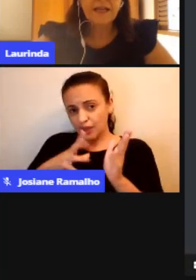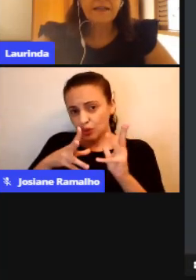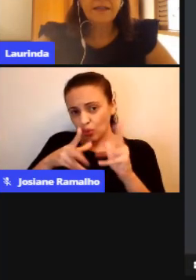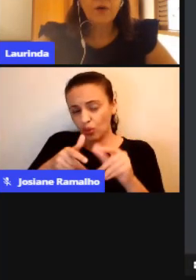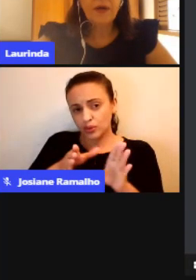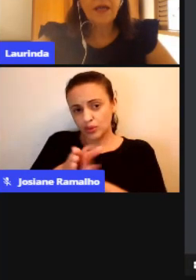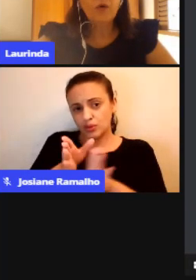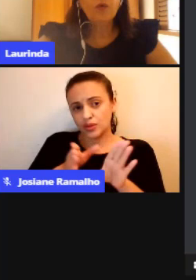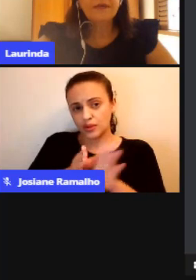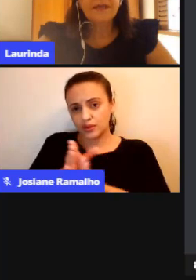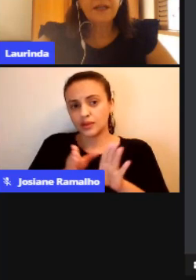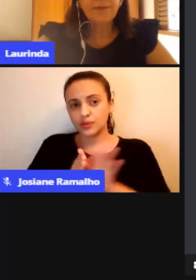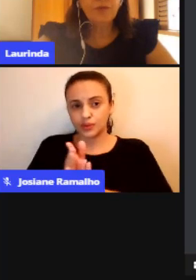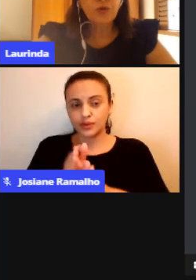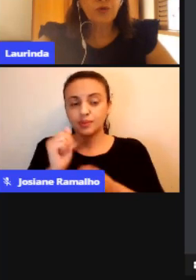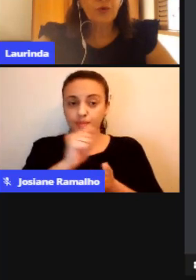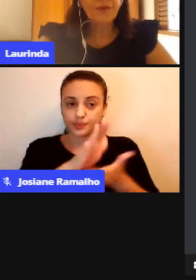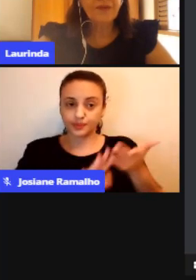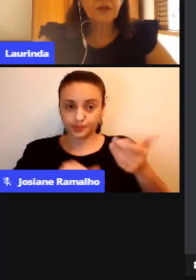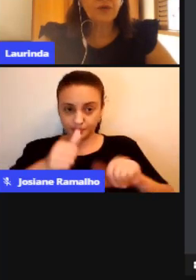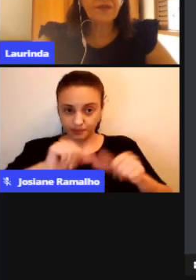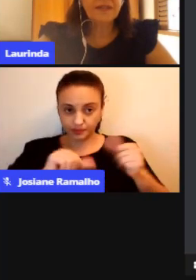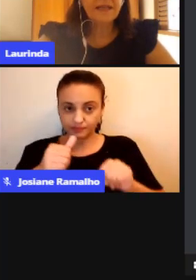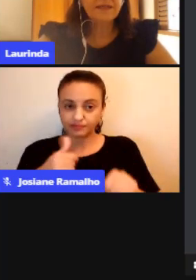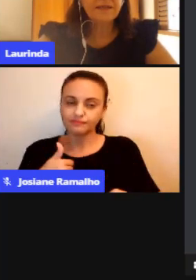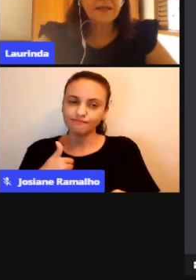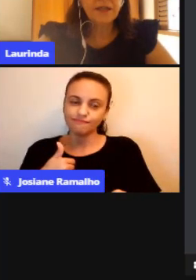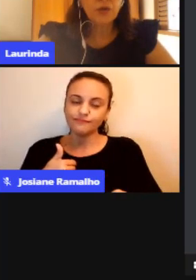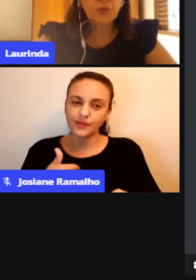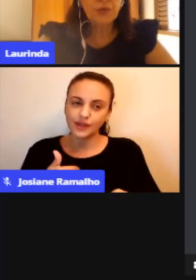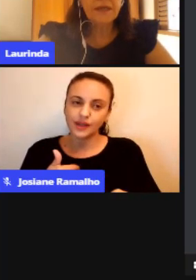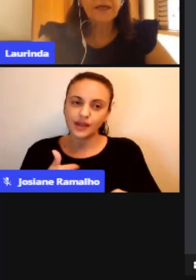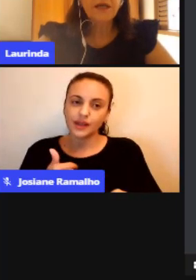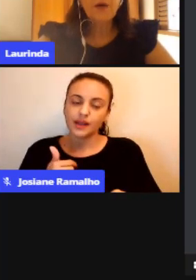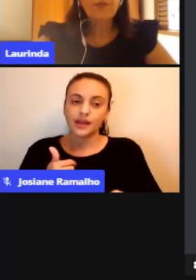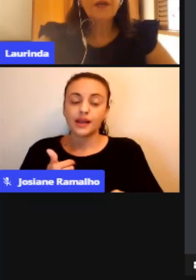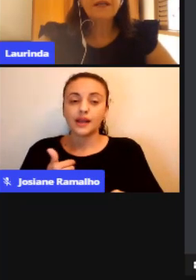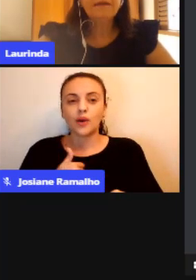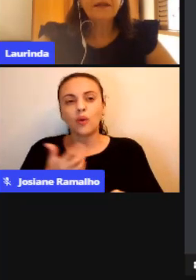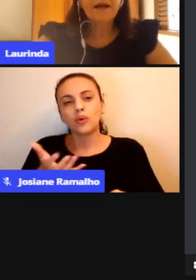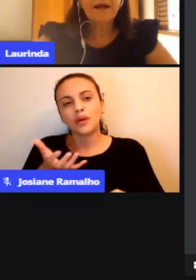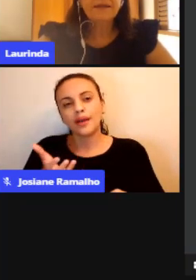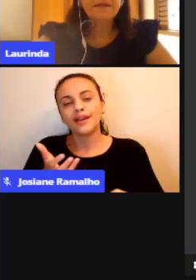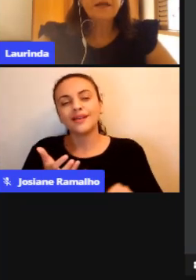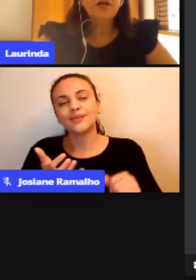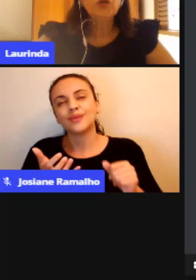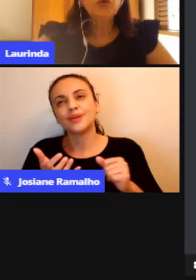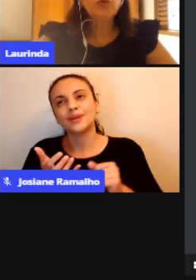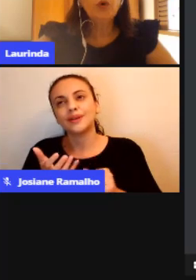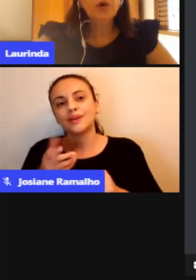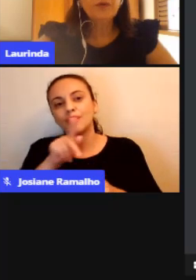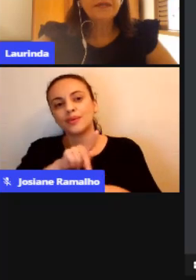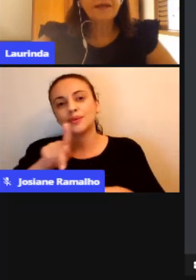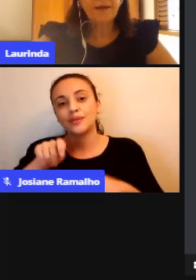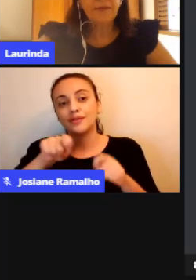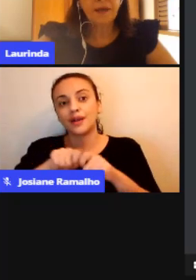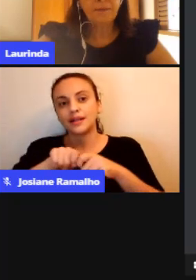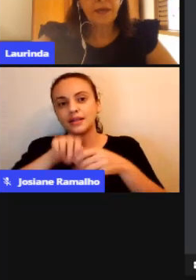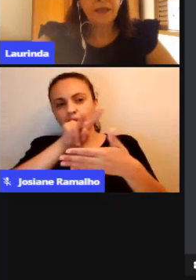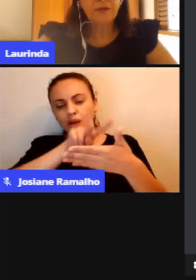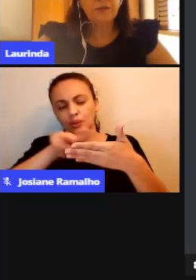avaliativas. Então, eu gostaria muito que o professor fizesse essa leitura, porque traz